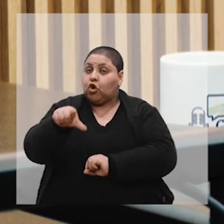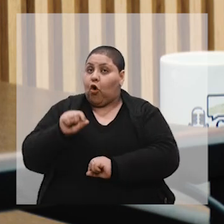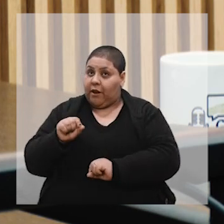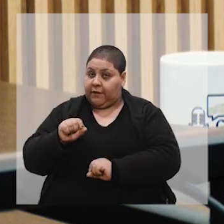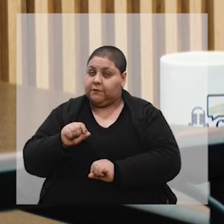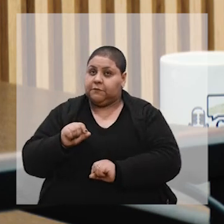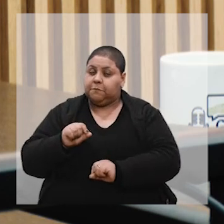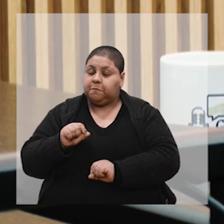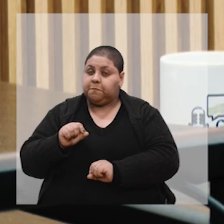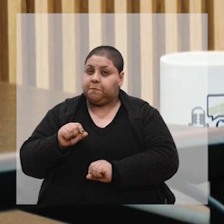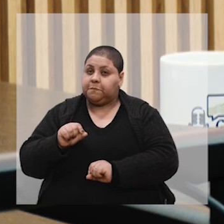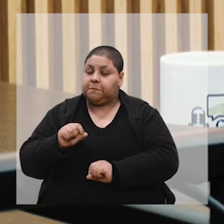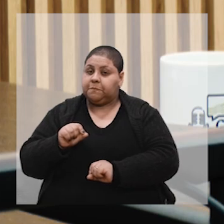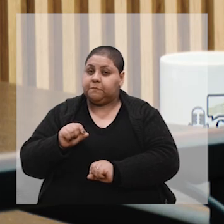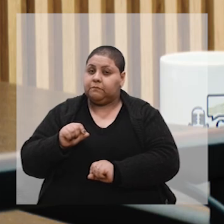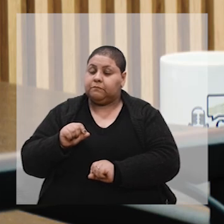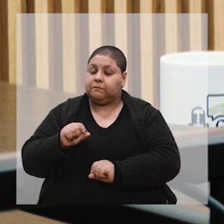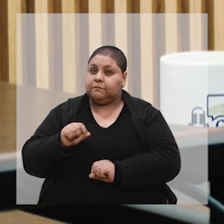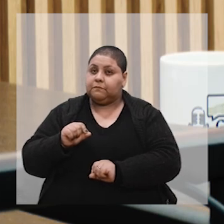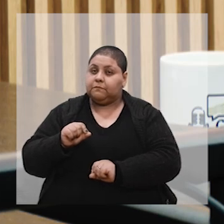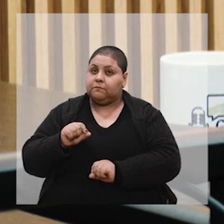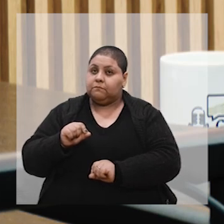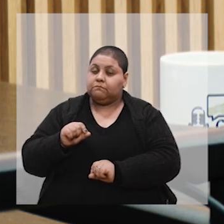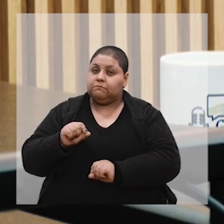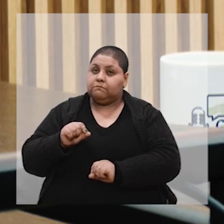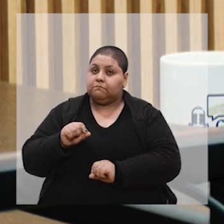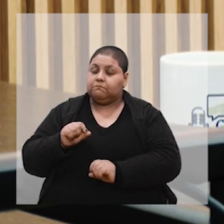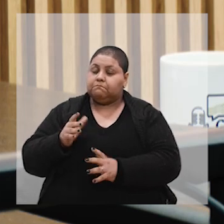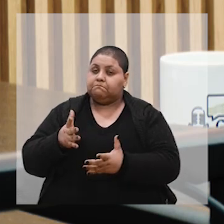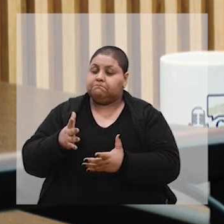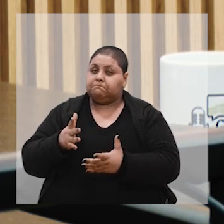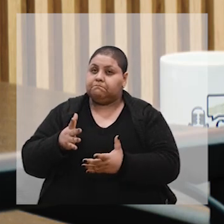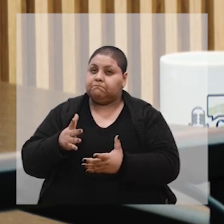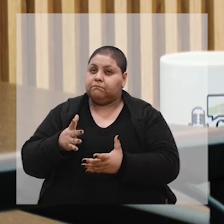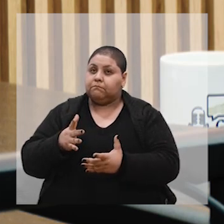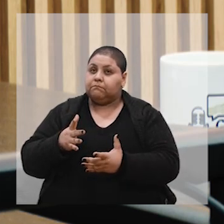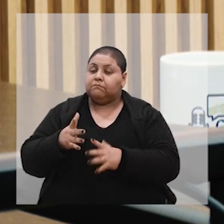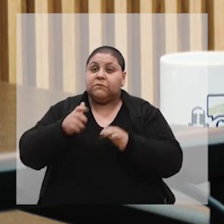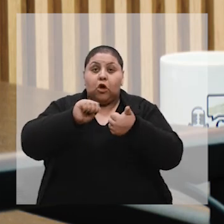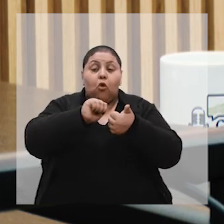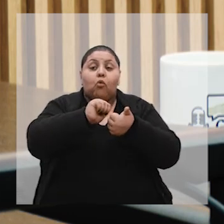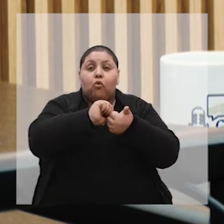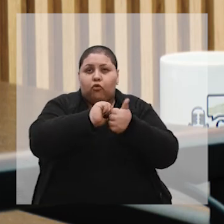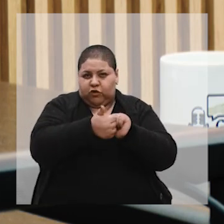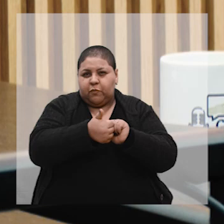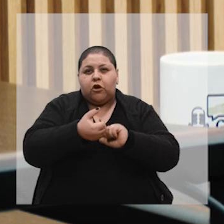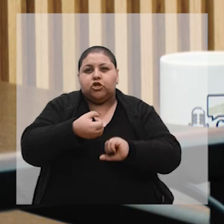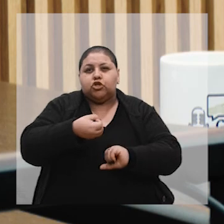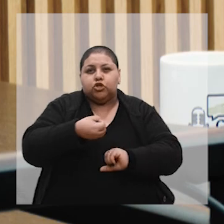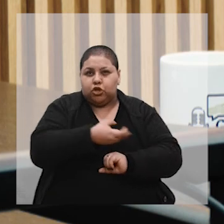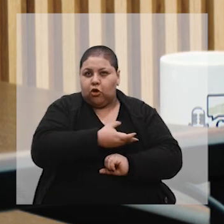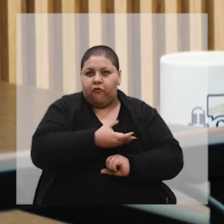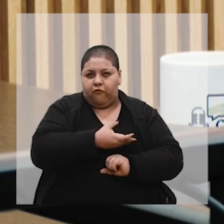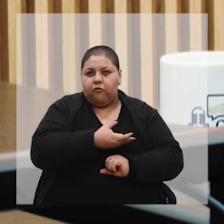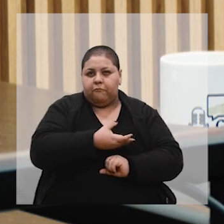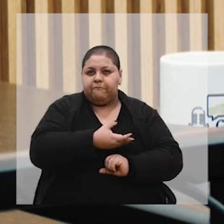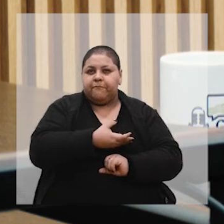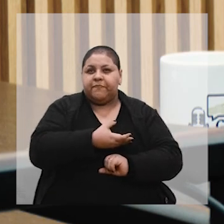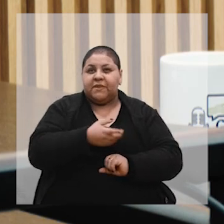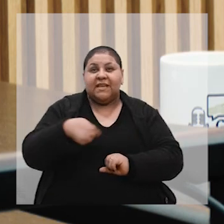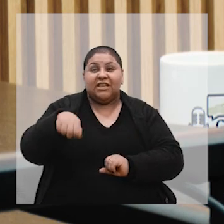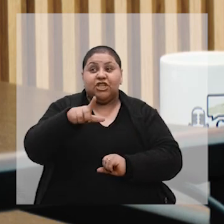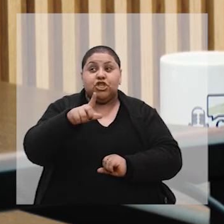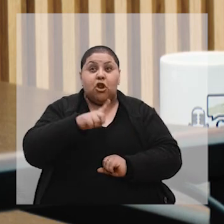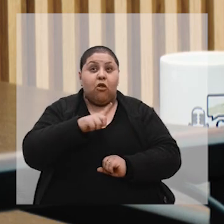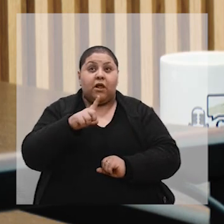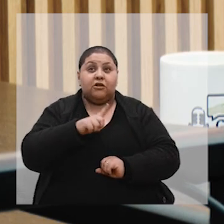seletiva, que por ser um esporte, uma modalidade nova, muito recente,